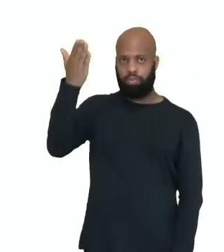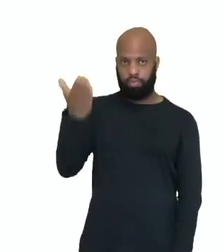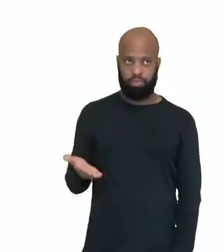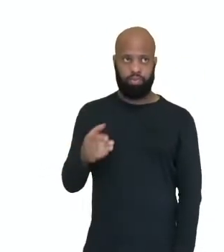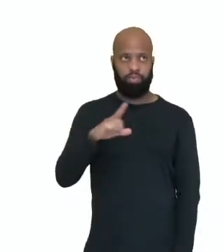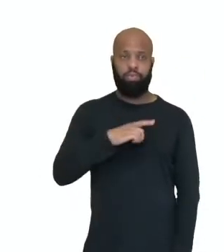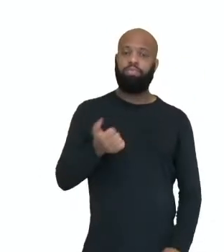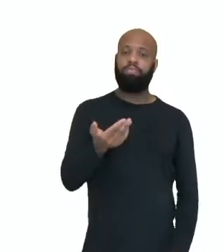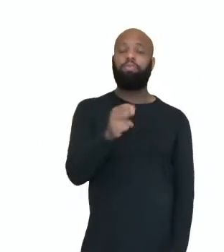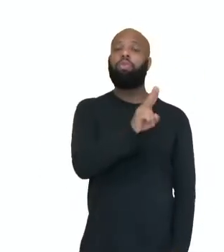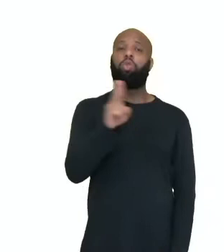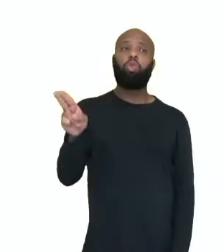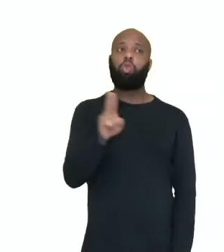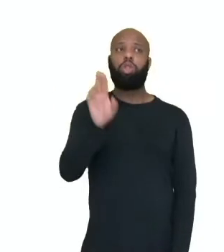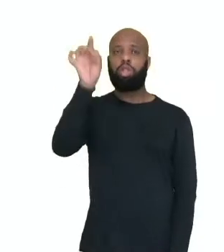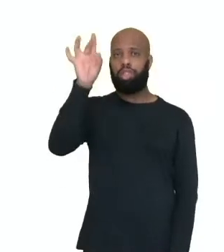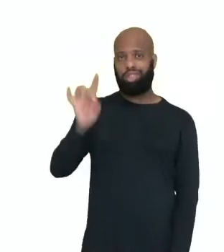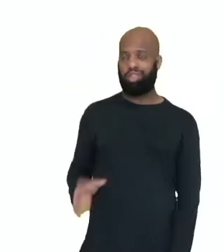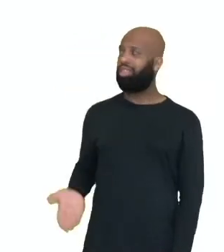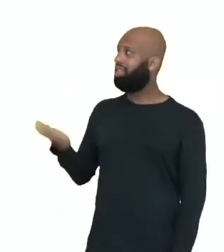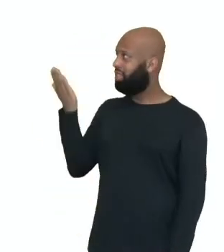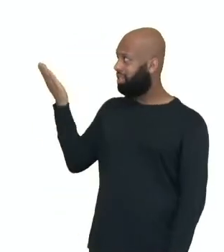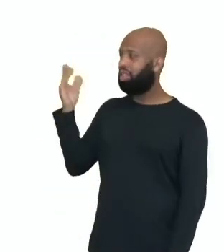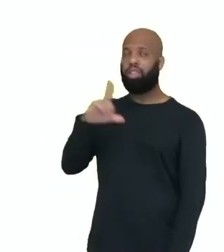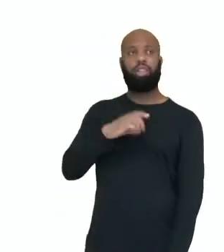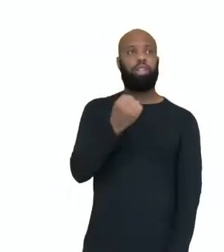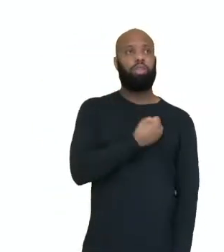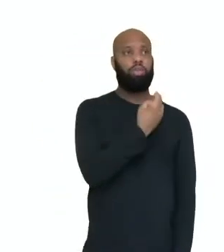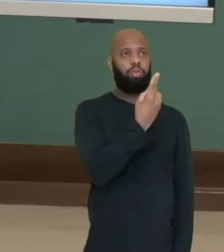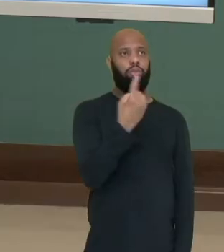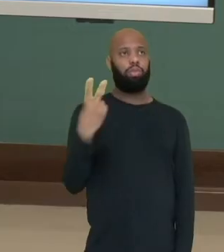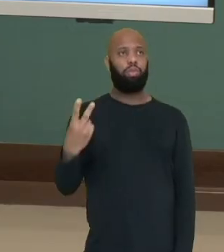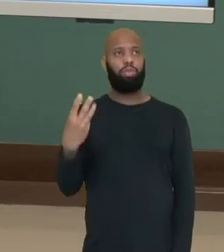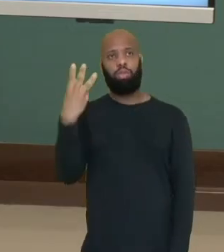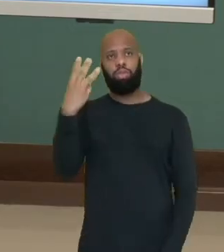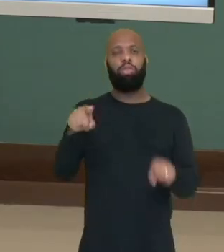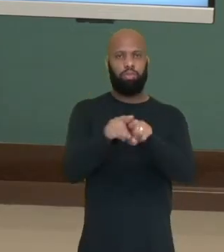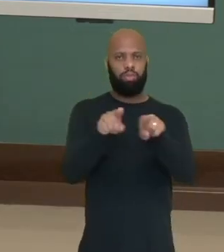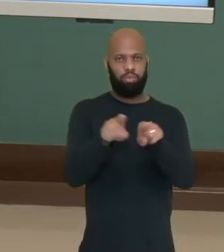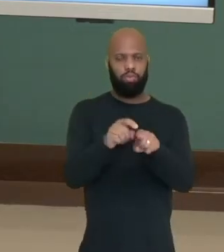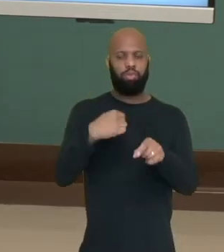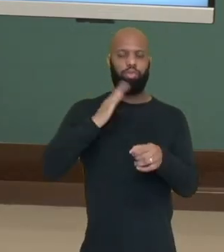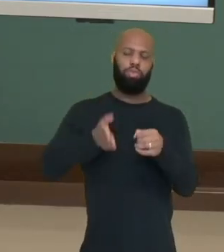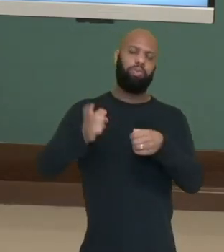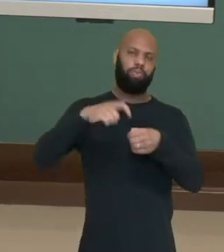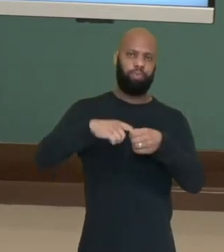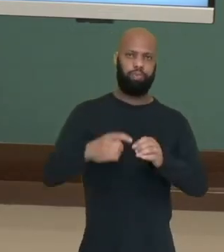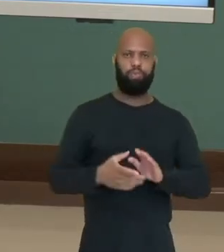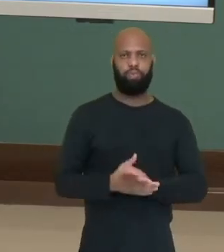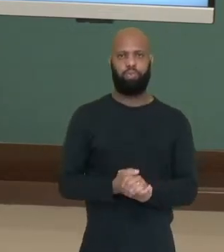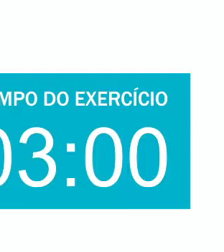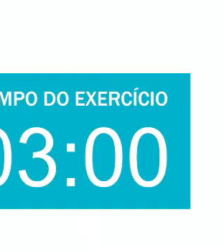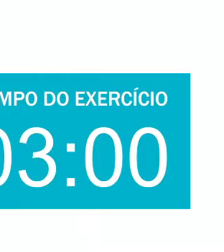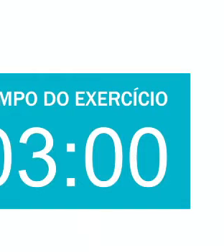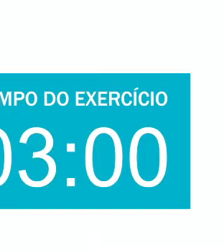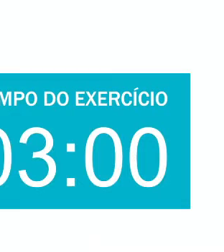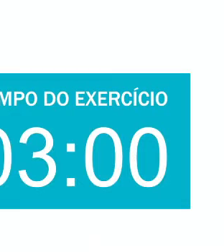os nomes dos componentes que aparecem no número 1, 2 e 3. Agora é com vocês.